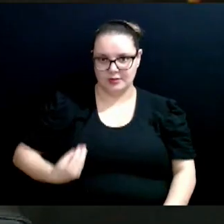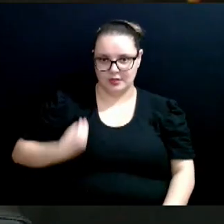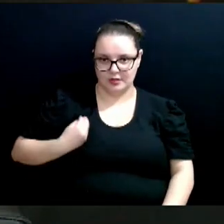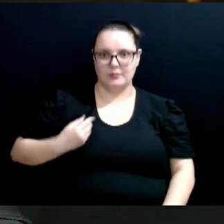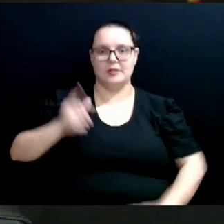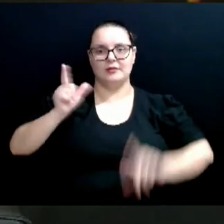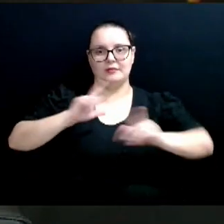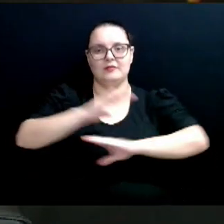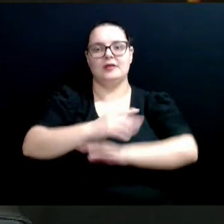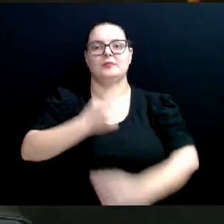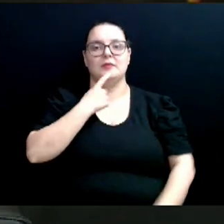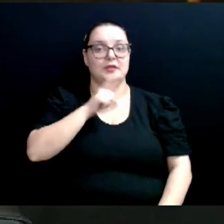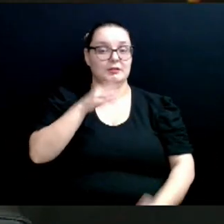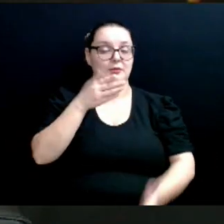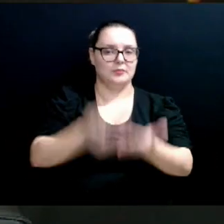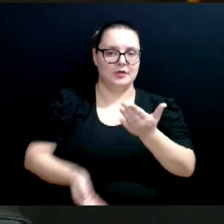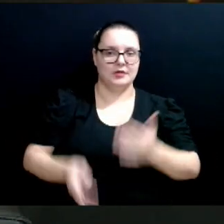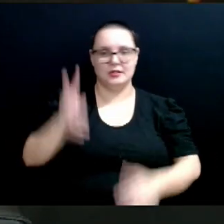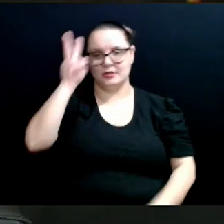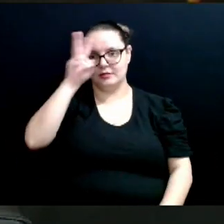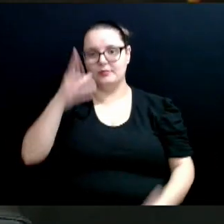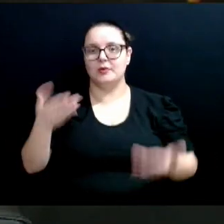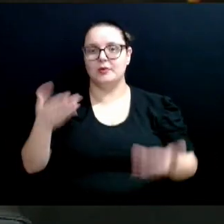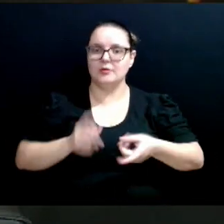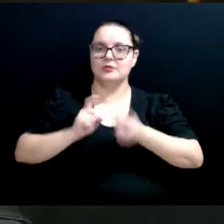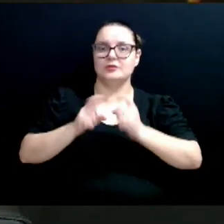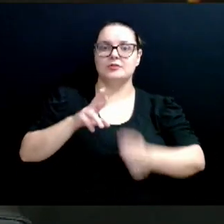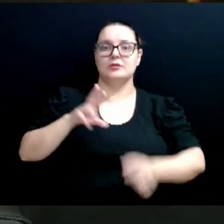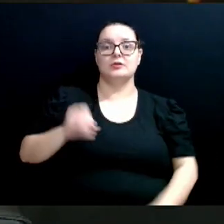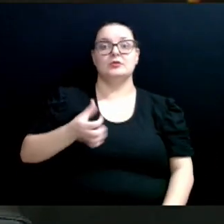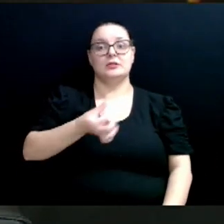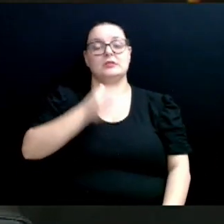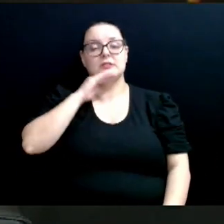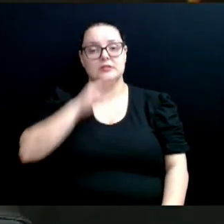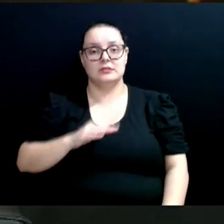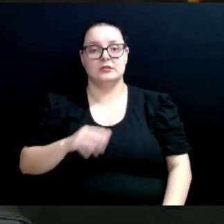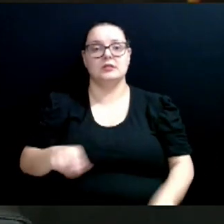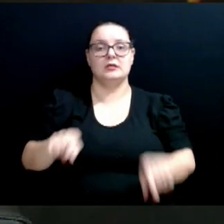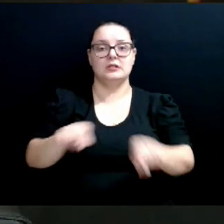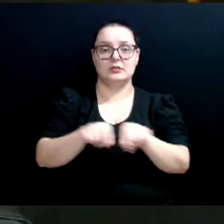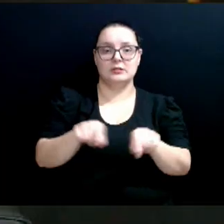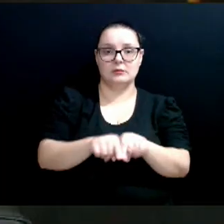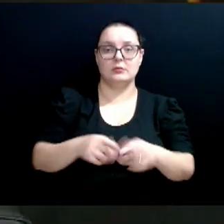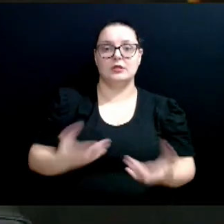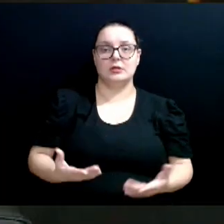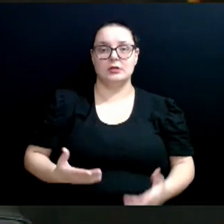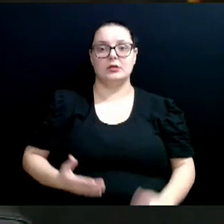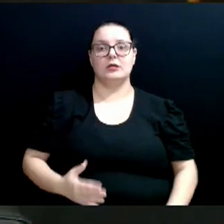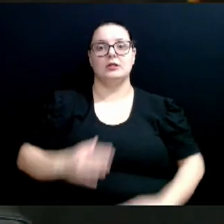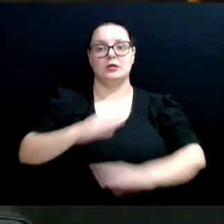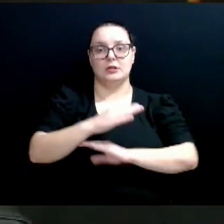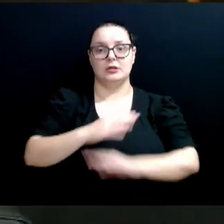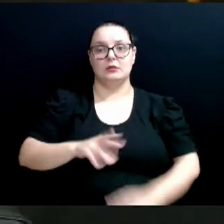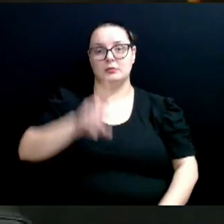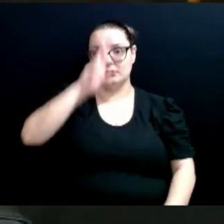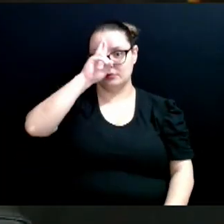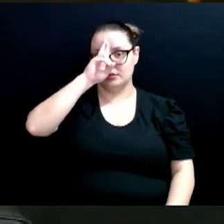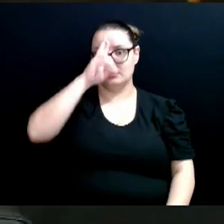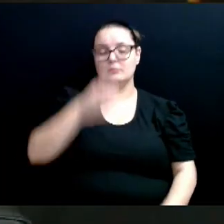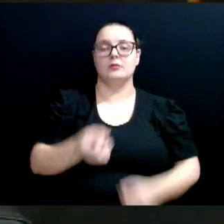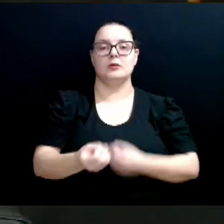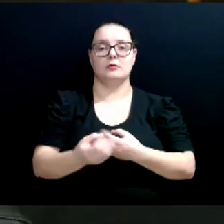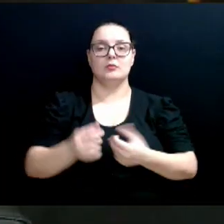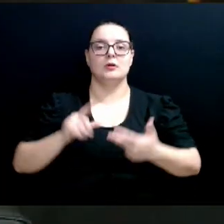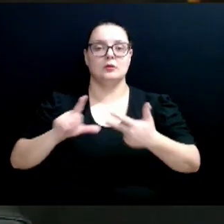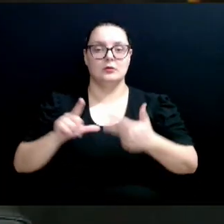não perca. Lembrando que hoje tem reunião ordinária às 6 da tarde, temos também Câmara Notícia ao meio-dia, trazendo informações do Legislativo, temos a